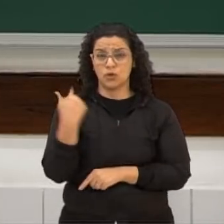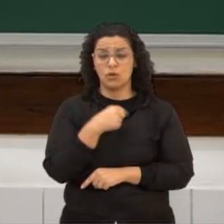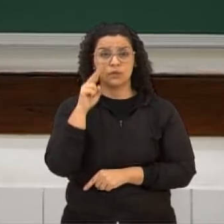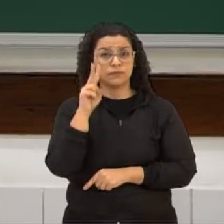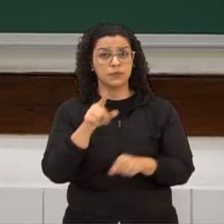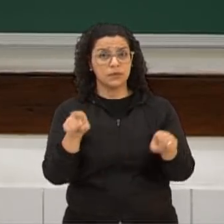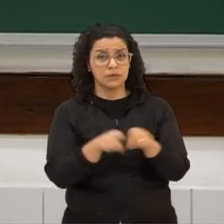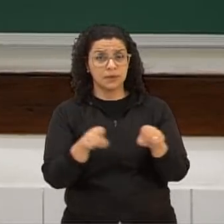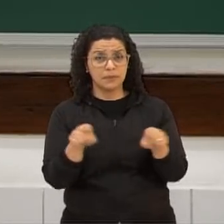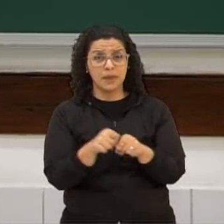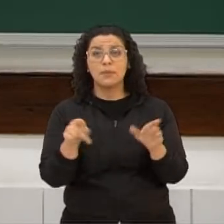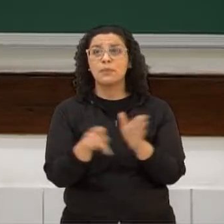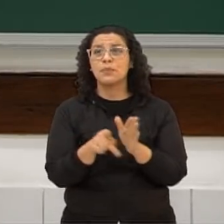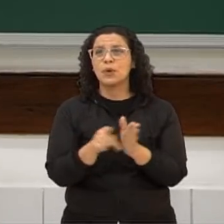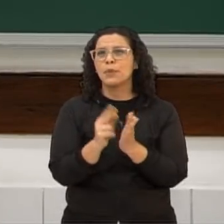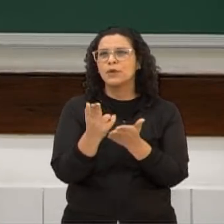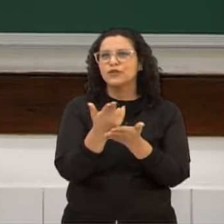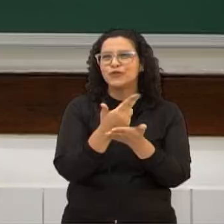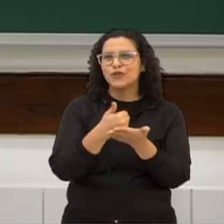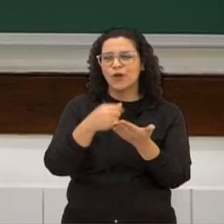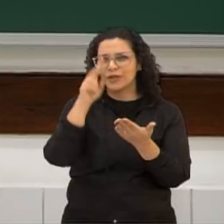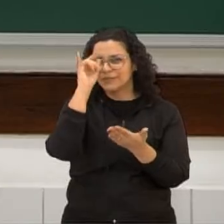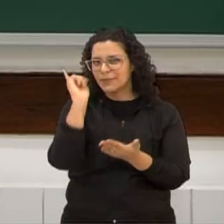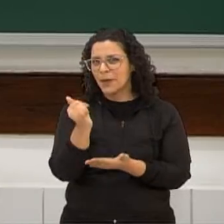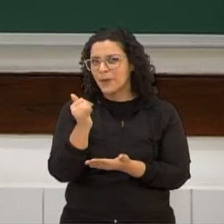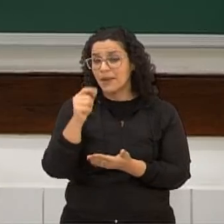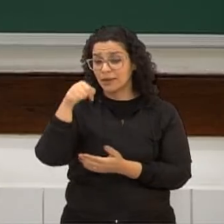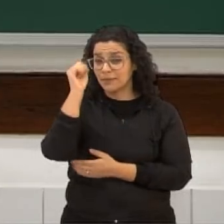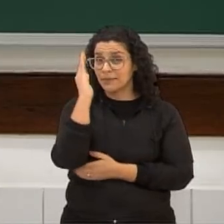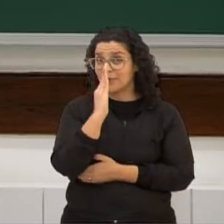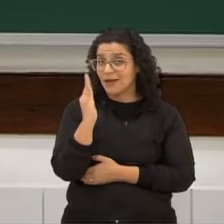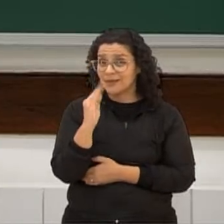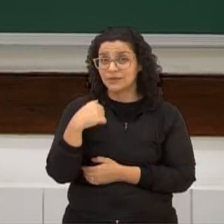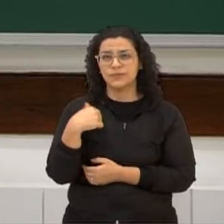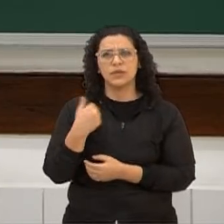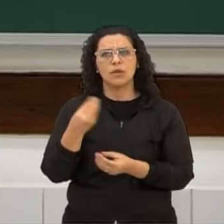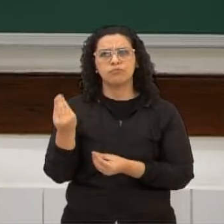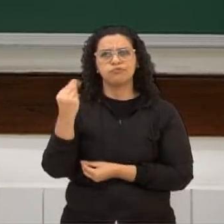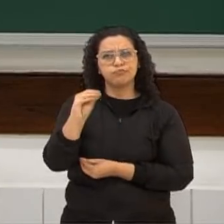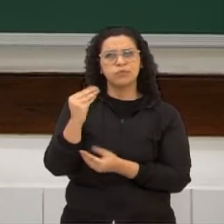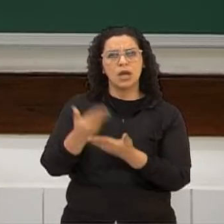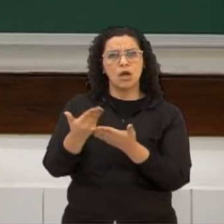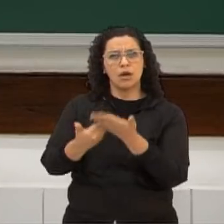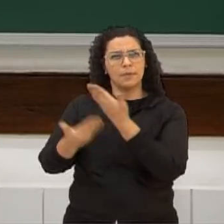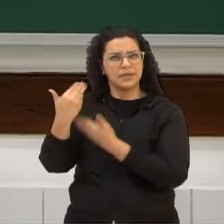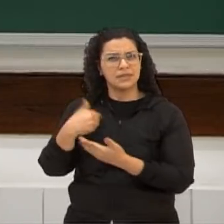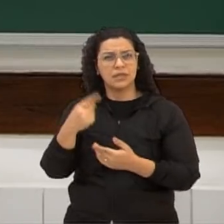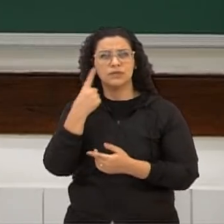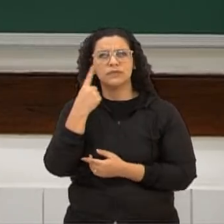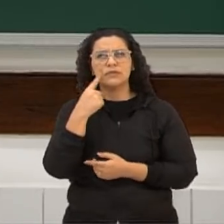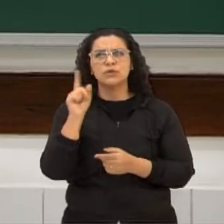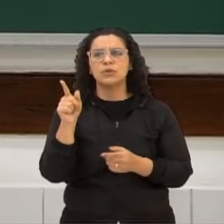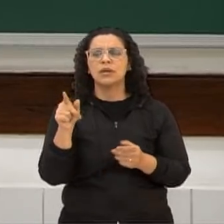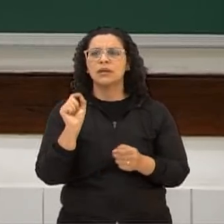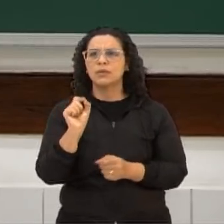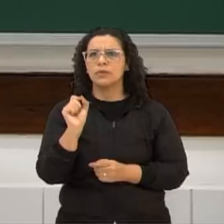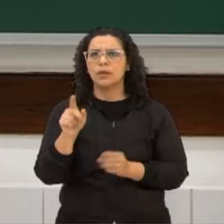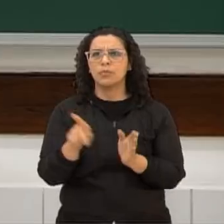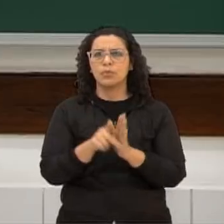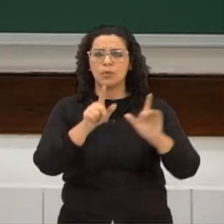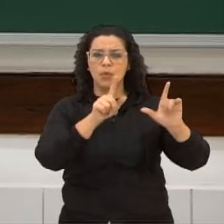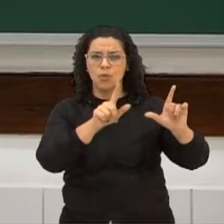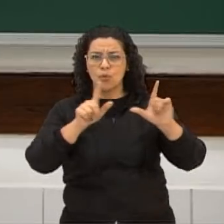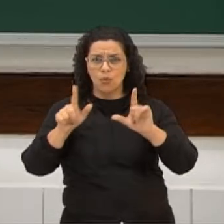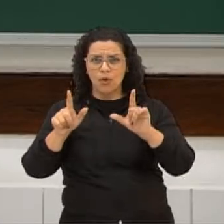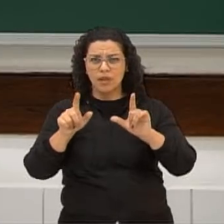vimos também os quadrinhos brasileiros, tá? Que a gente colocou lá. Eu coloquei lá na aula anterior, no meio dos quadrinhos brasileiros, o